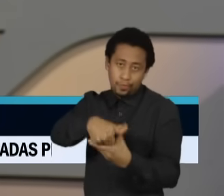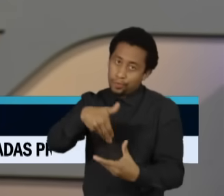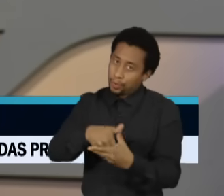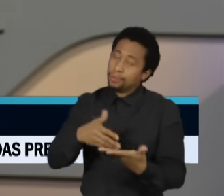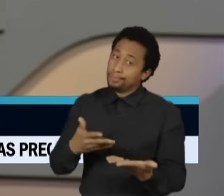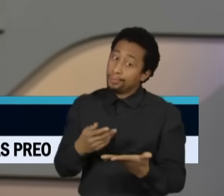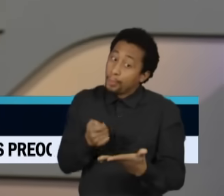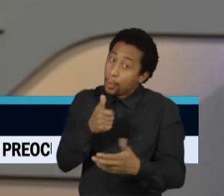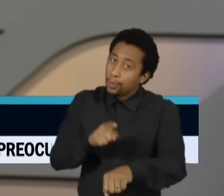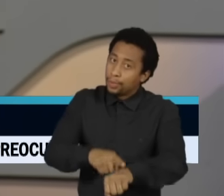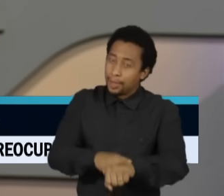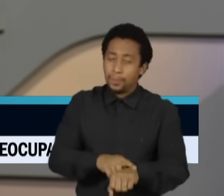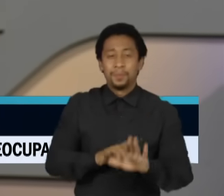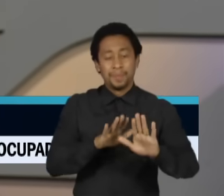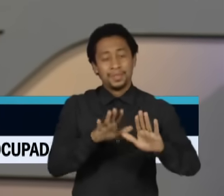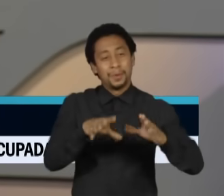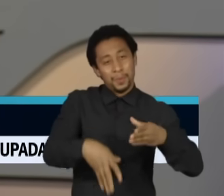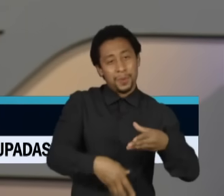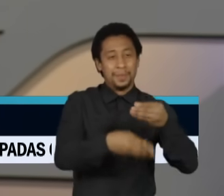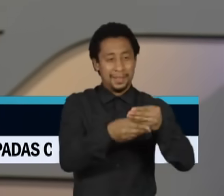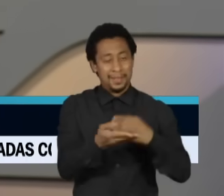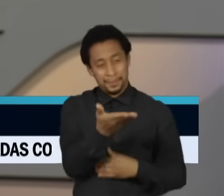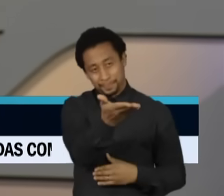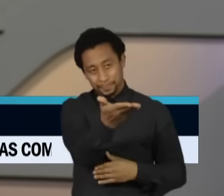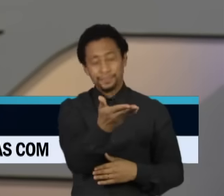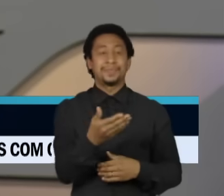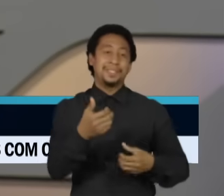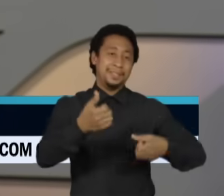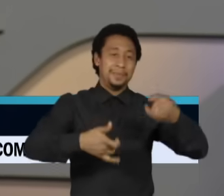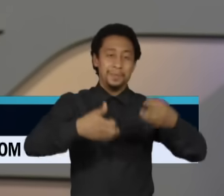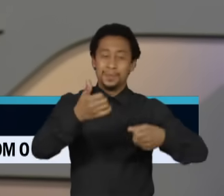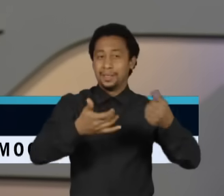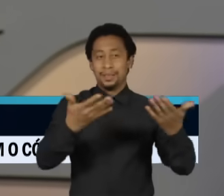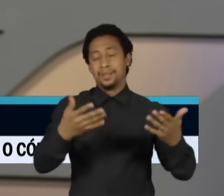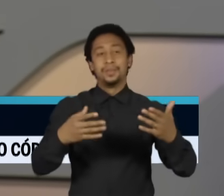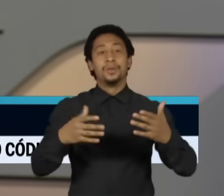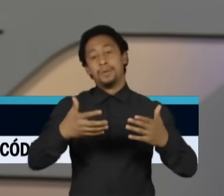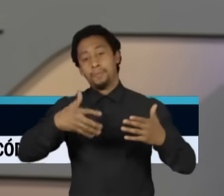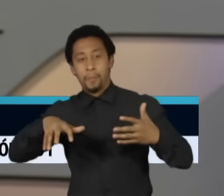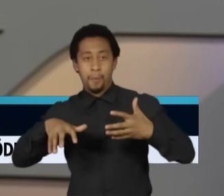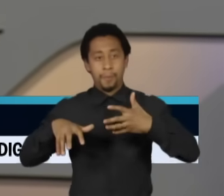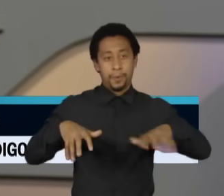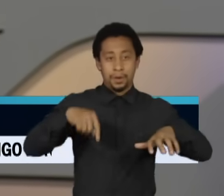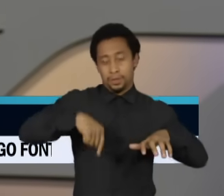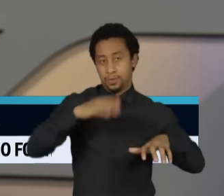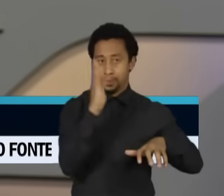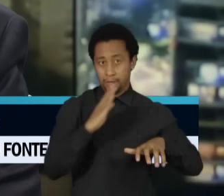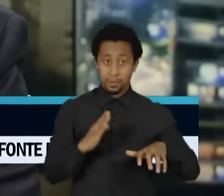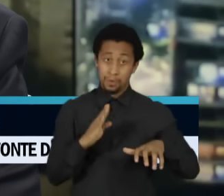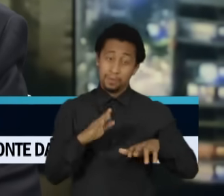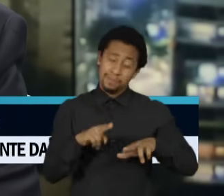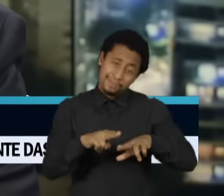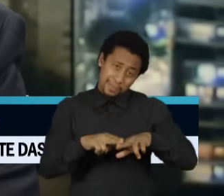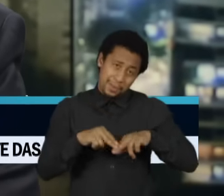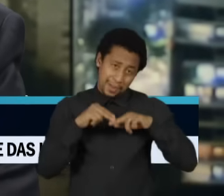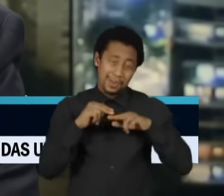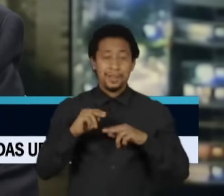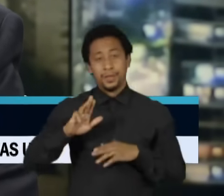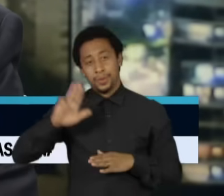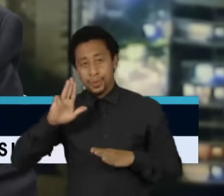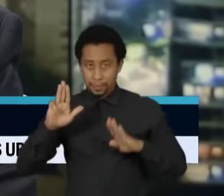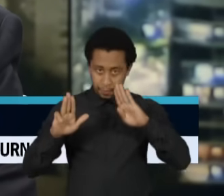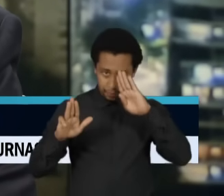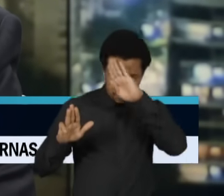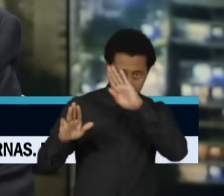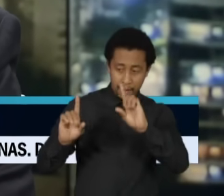eh sobre a questão da polarização. A polarização que se dá no Brasil hoje, principalmente entre os dois candidatos que lideram as pesquisas, não